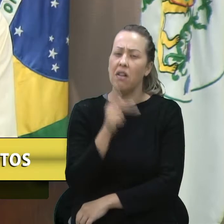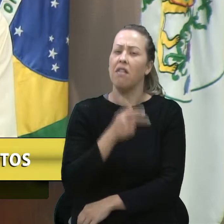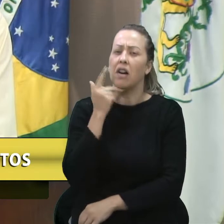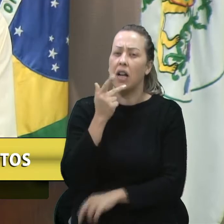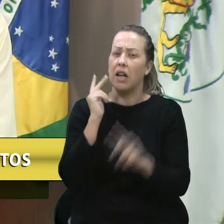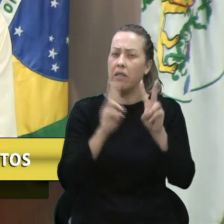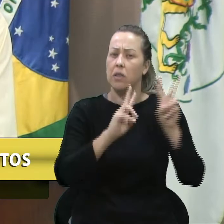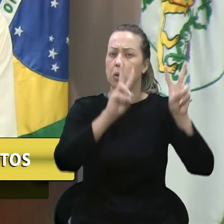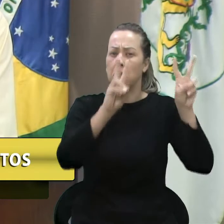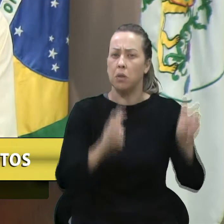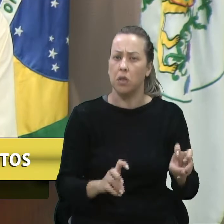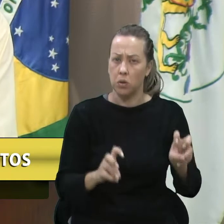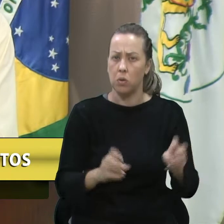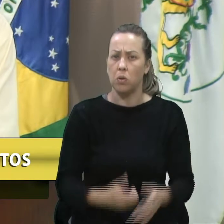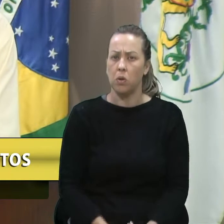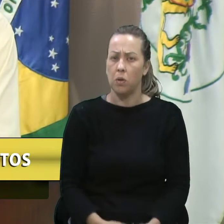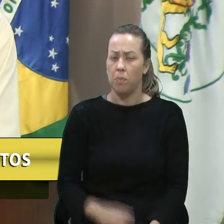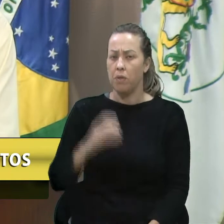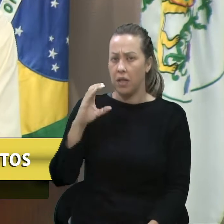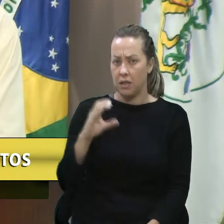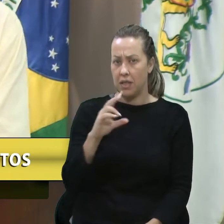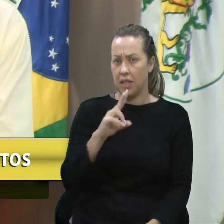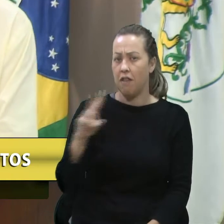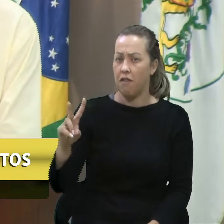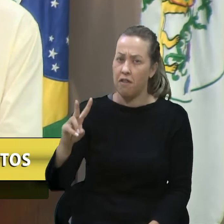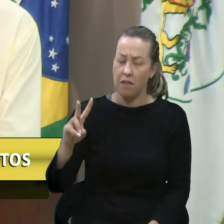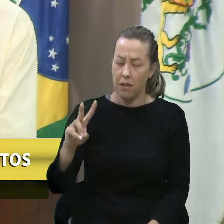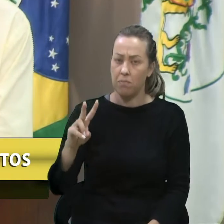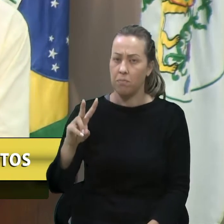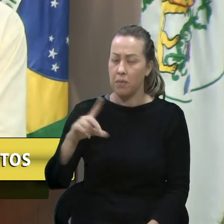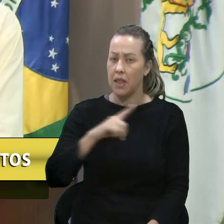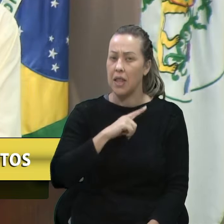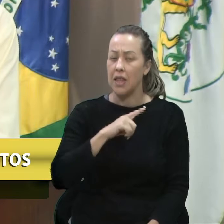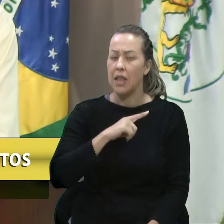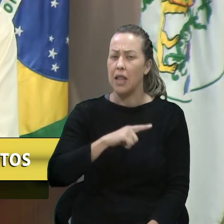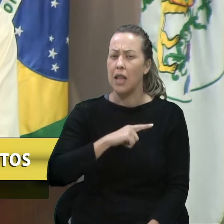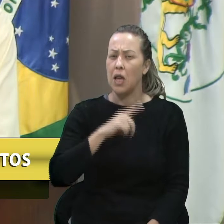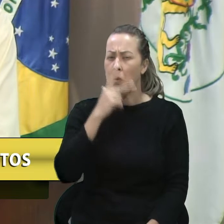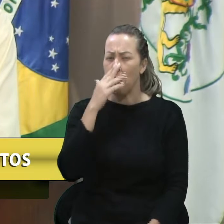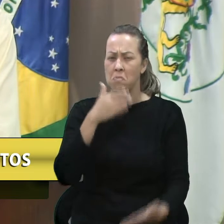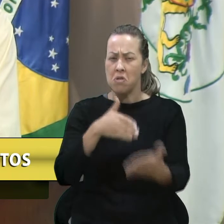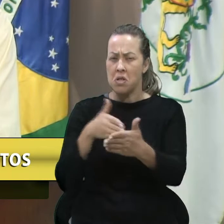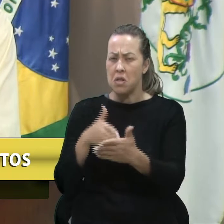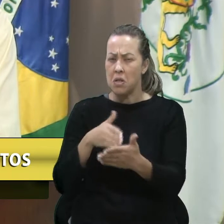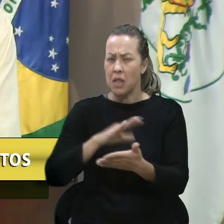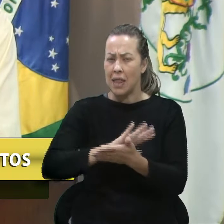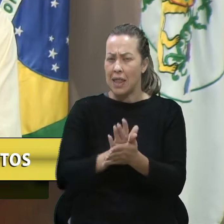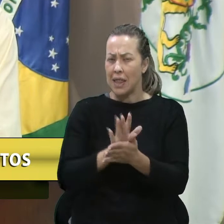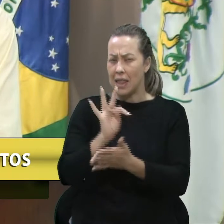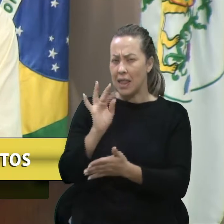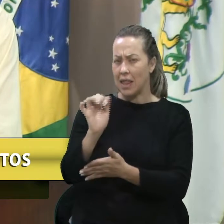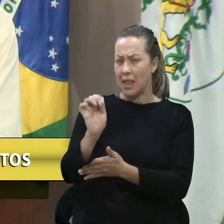o assunto. O CVV tem um tabu que parece que não se fala